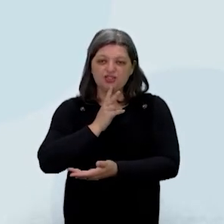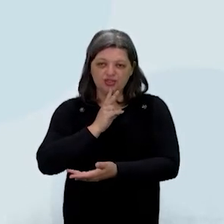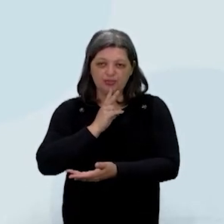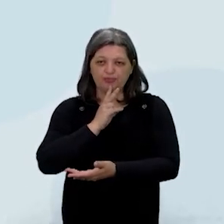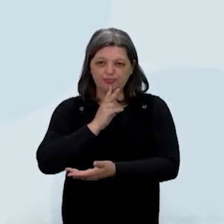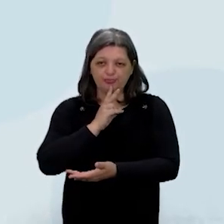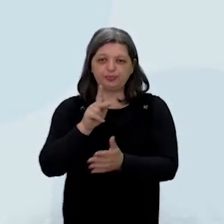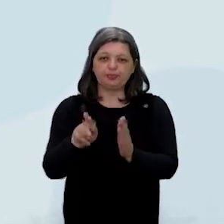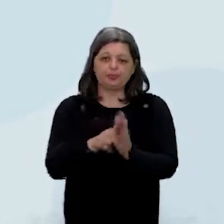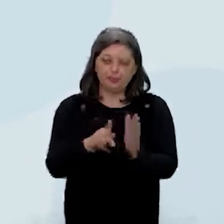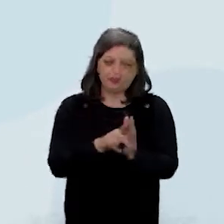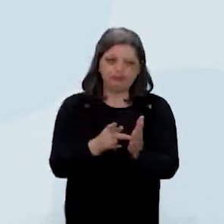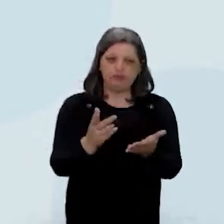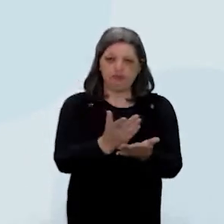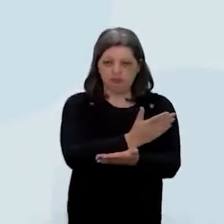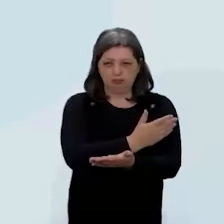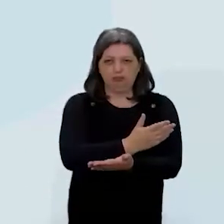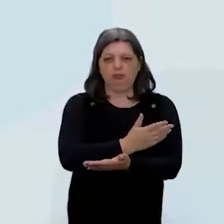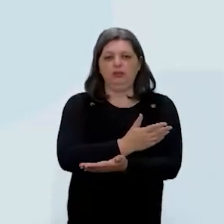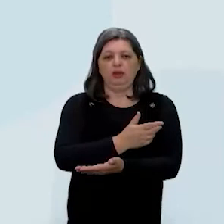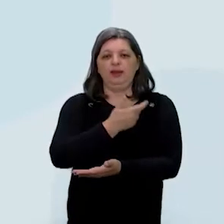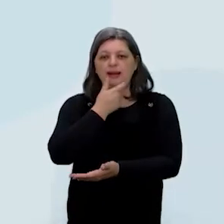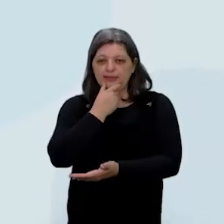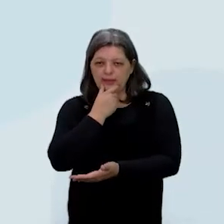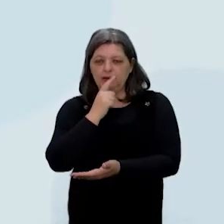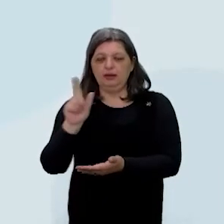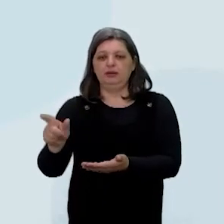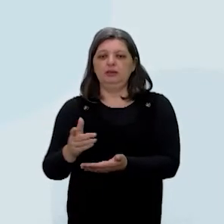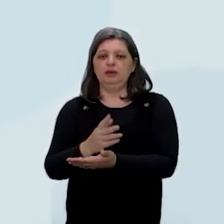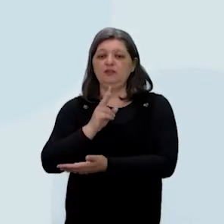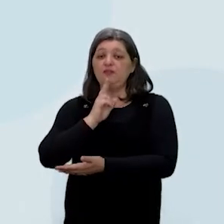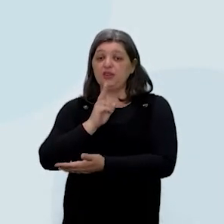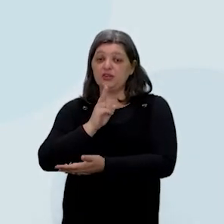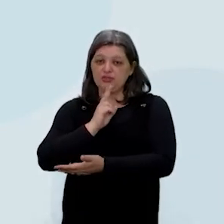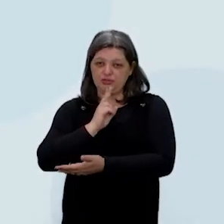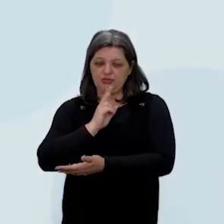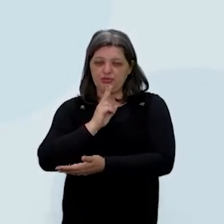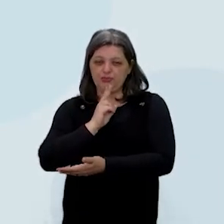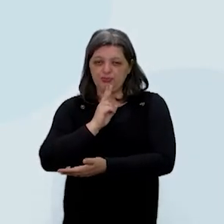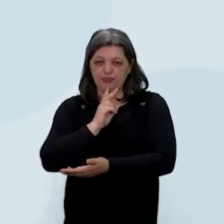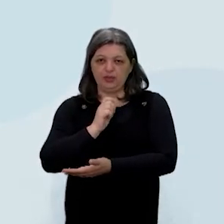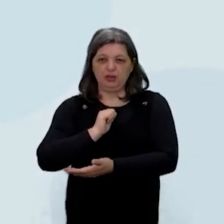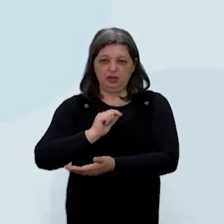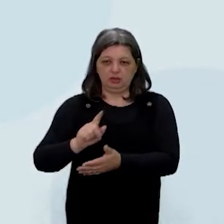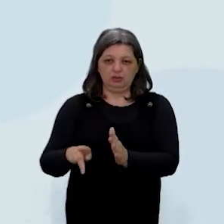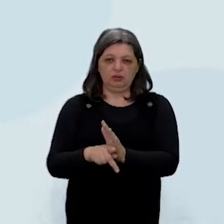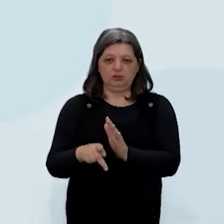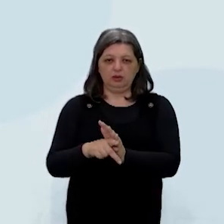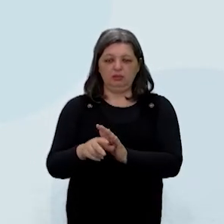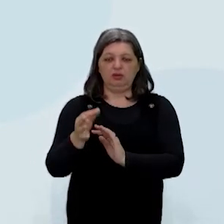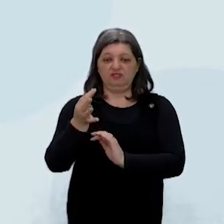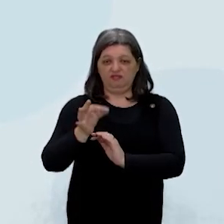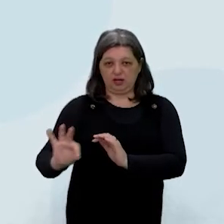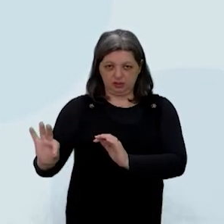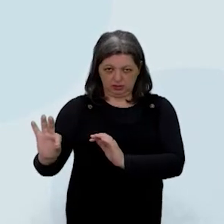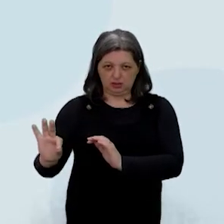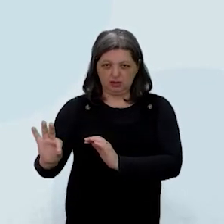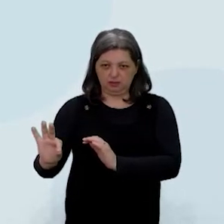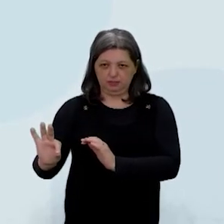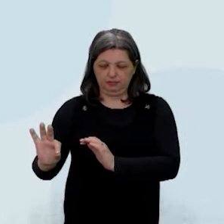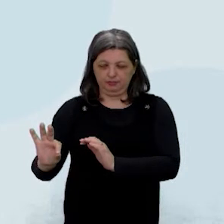Inglaterra, a parte vermelha para a União Soviética, as partes em azul para a França e a parte em amarelo para